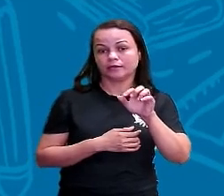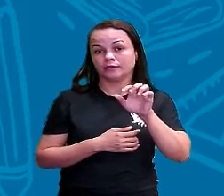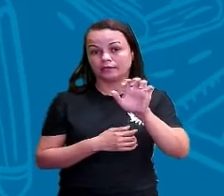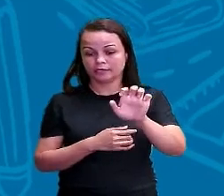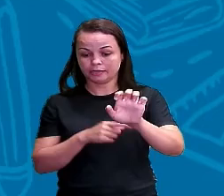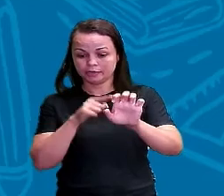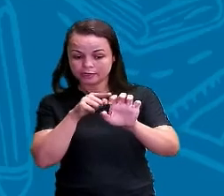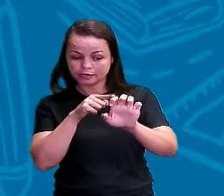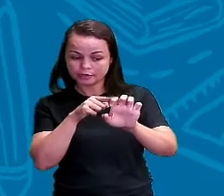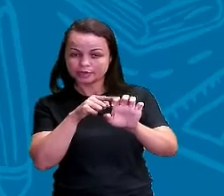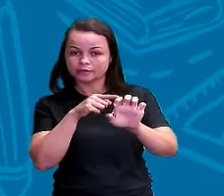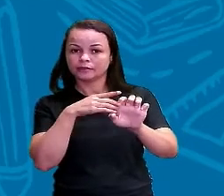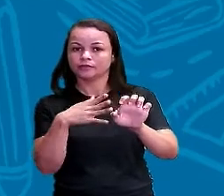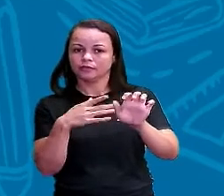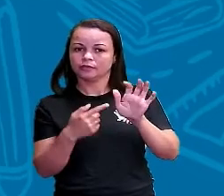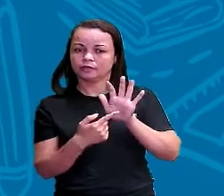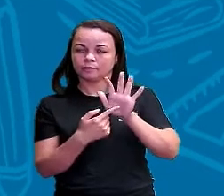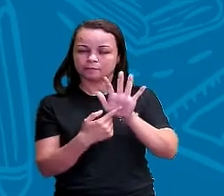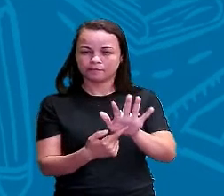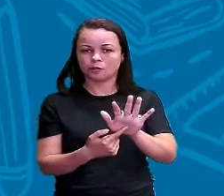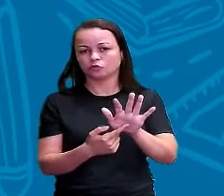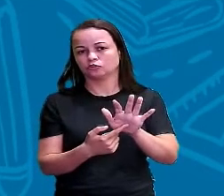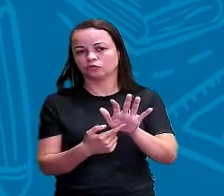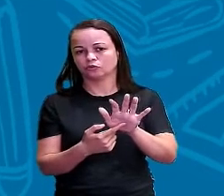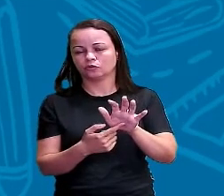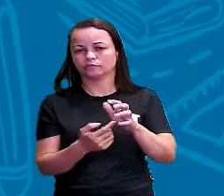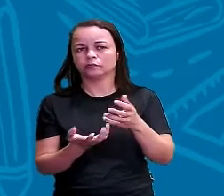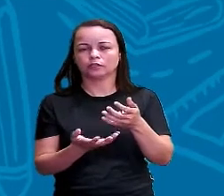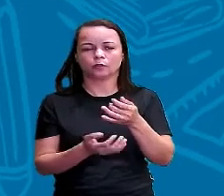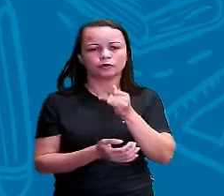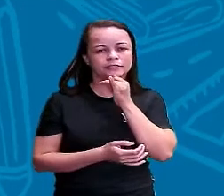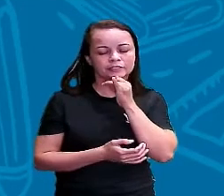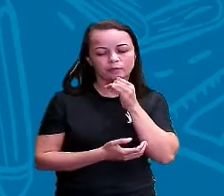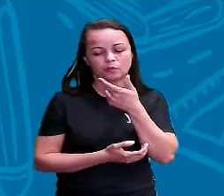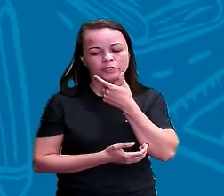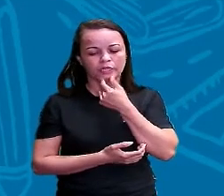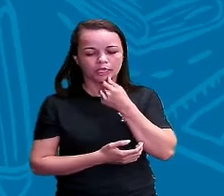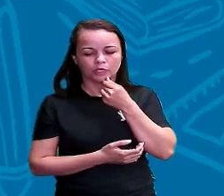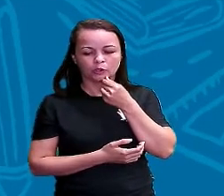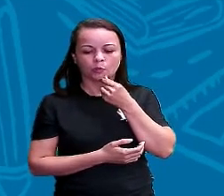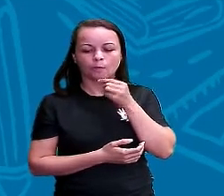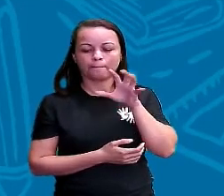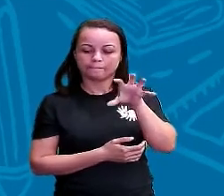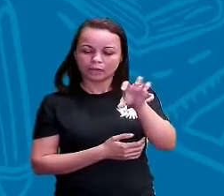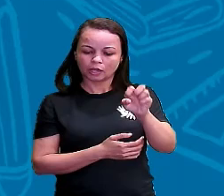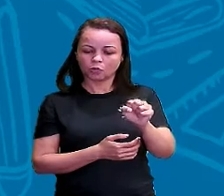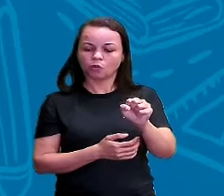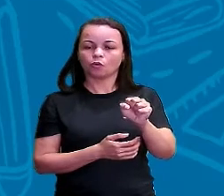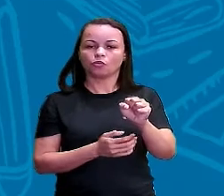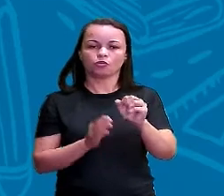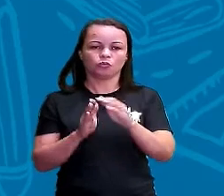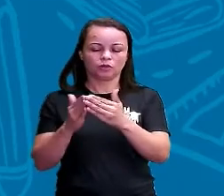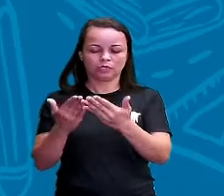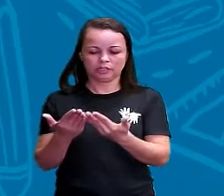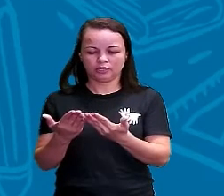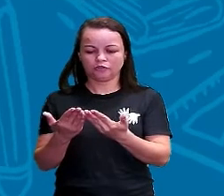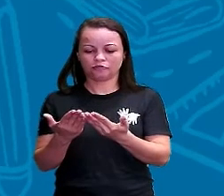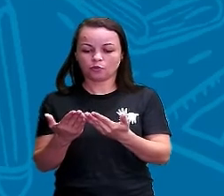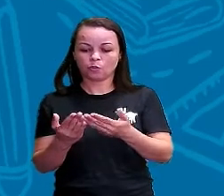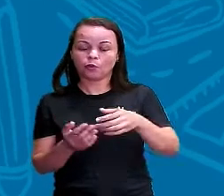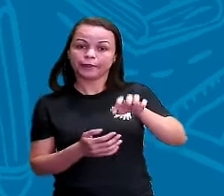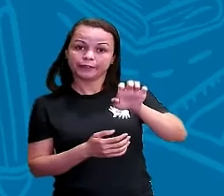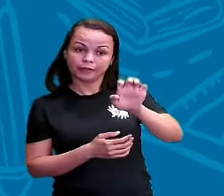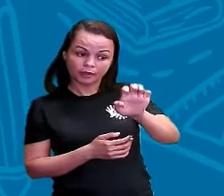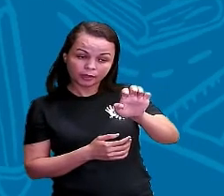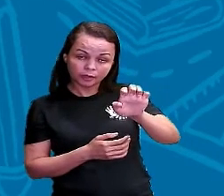livro e mostrou quando viu o amigo. Conecta aí essas orações, permitindo aí um sentido,